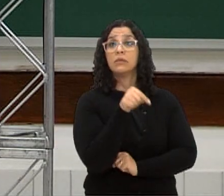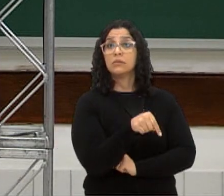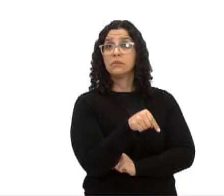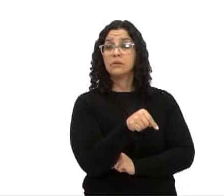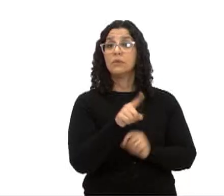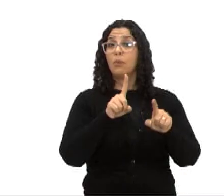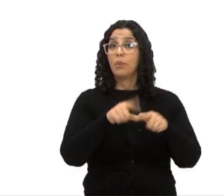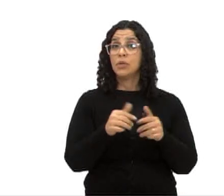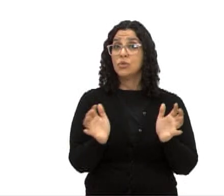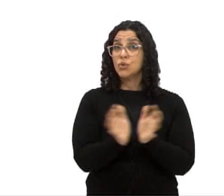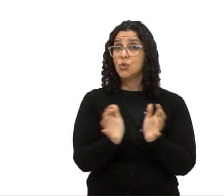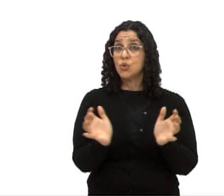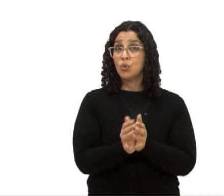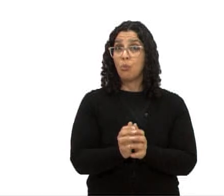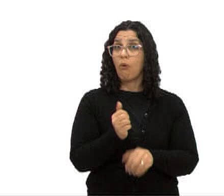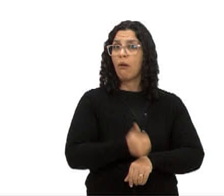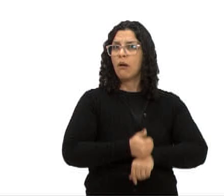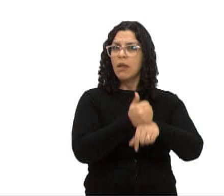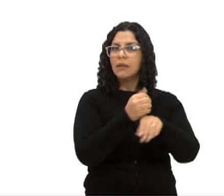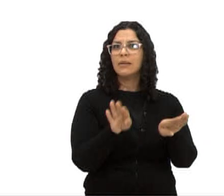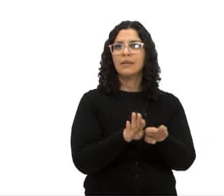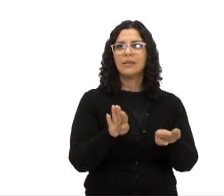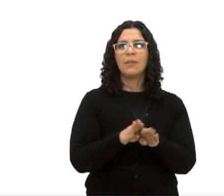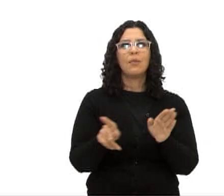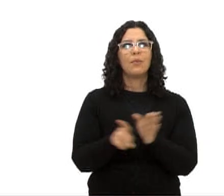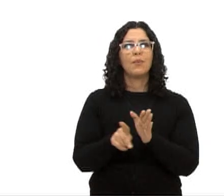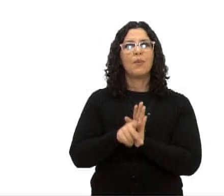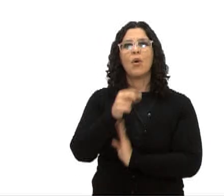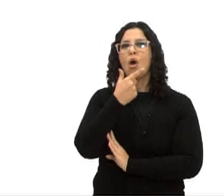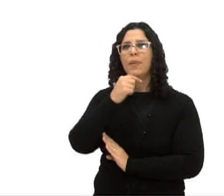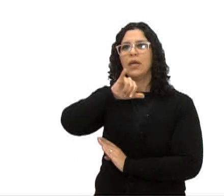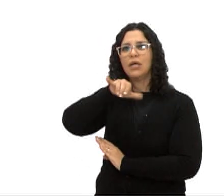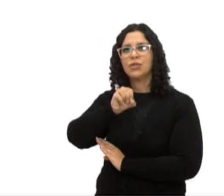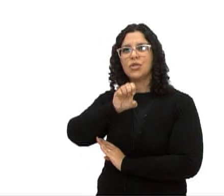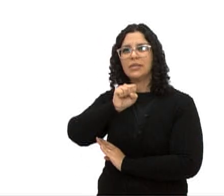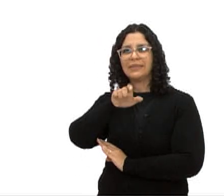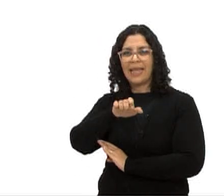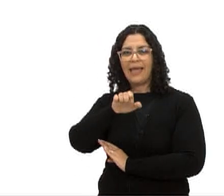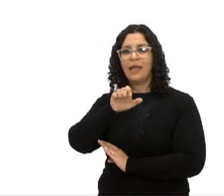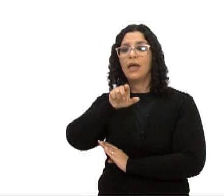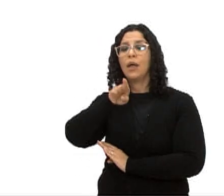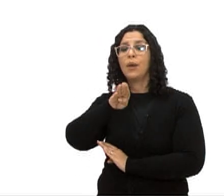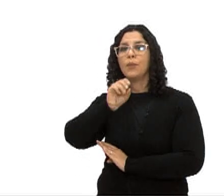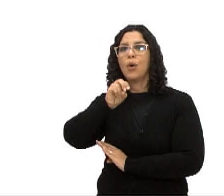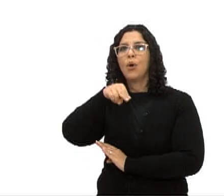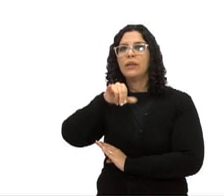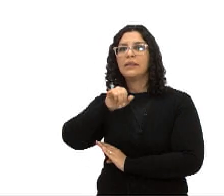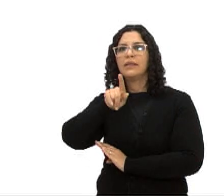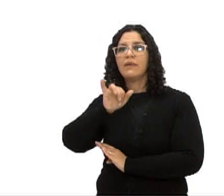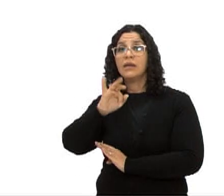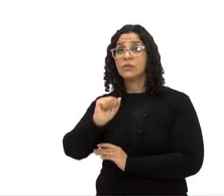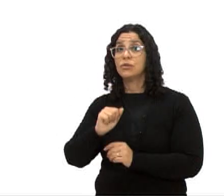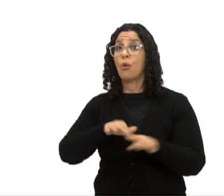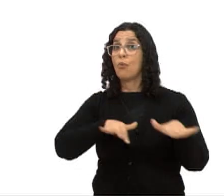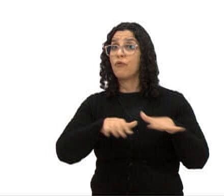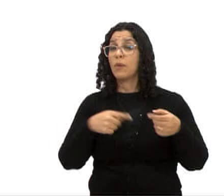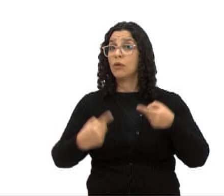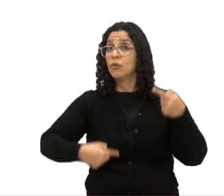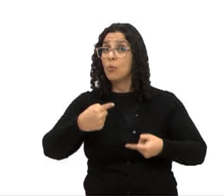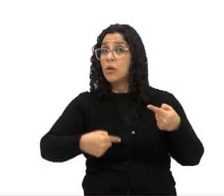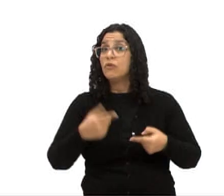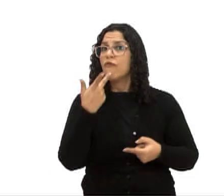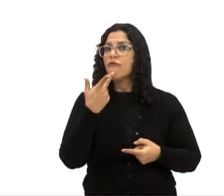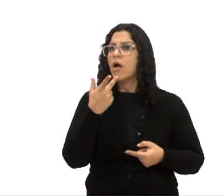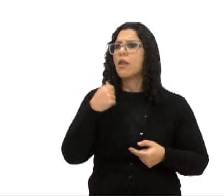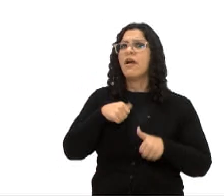A elite econômica e intelectual brasileira, liderada por José Bonifácio, iniciava um movimento político que assegurasse a permanência de